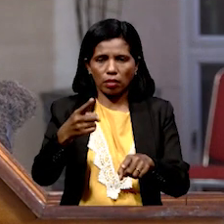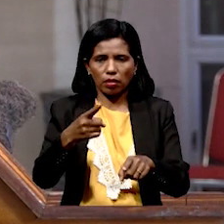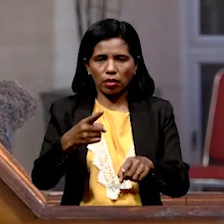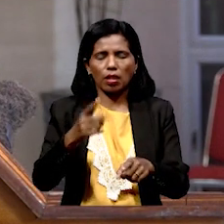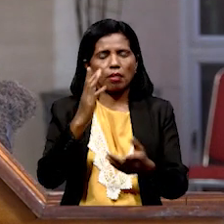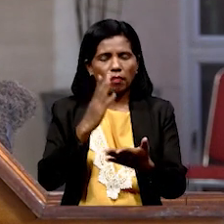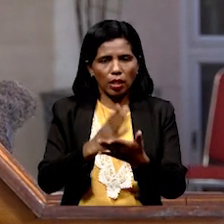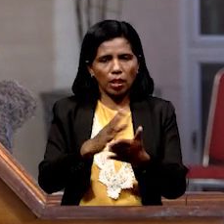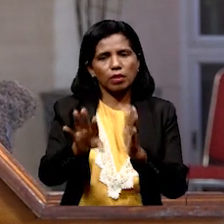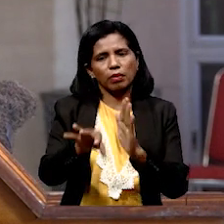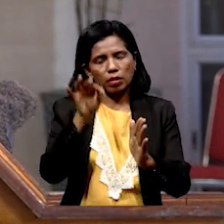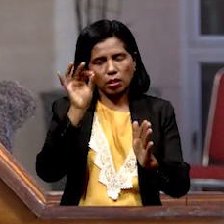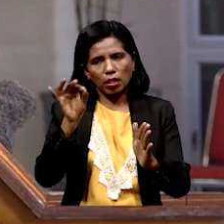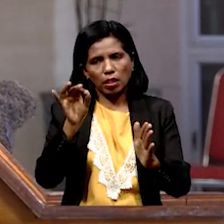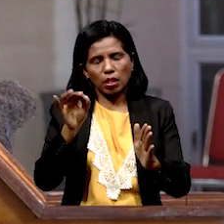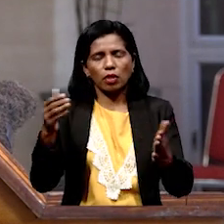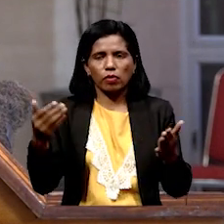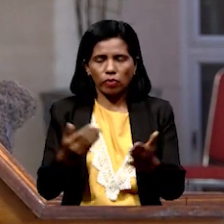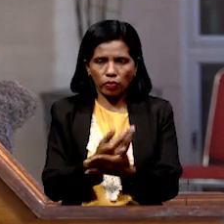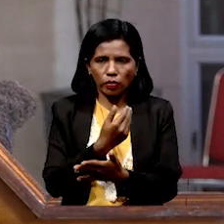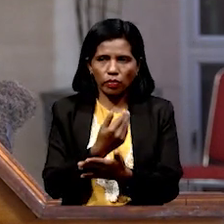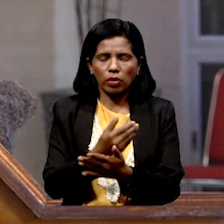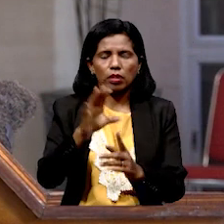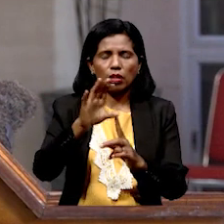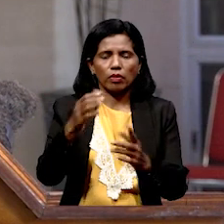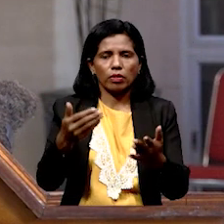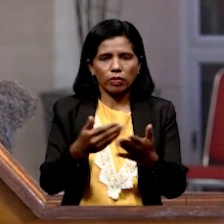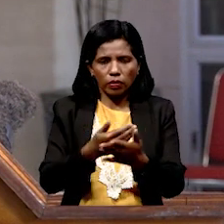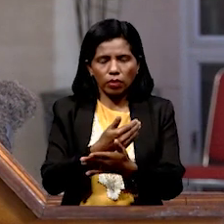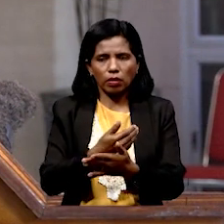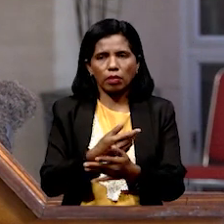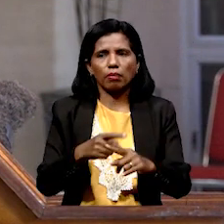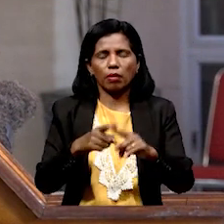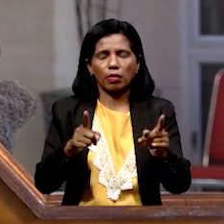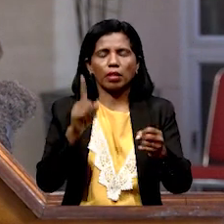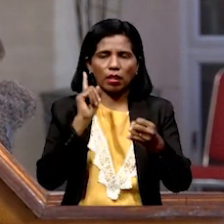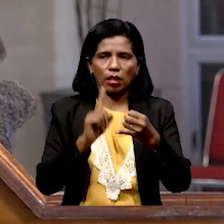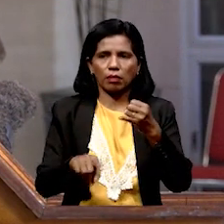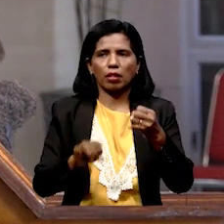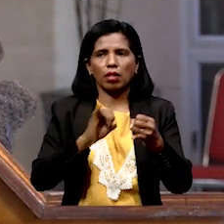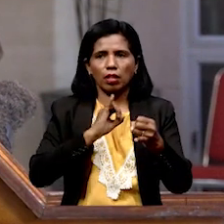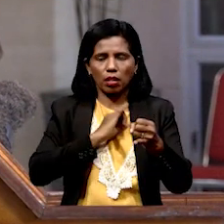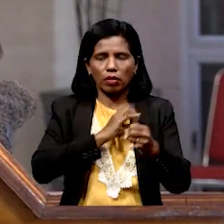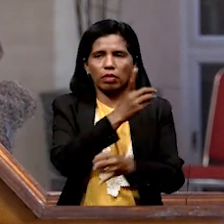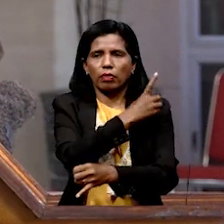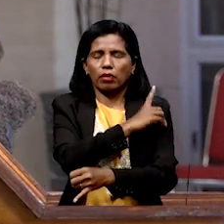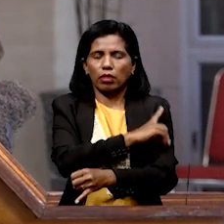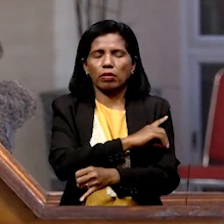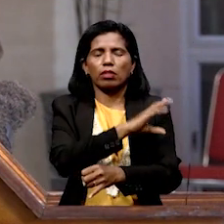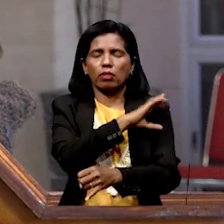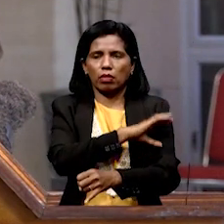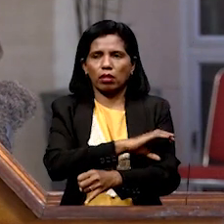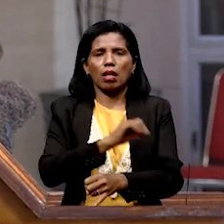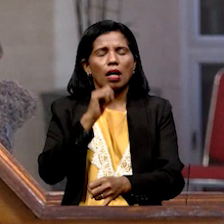e nomeia chefias, altas chefias e, mas, último, Conselho Superior de Defesa e Segurança. Né? Então,